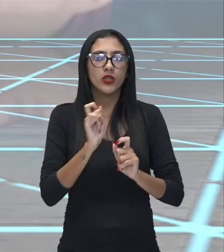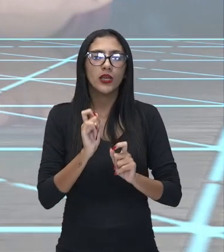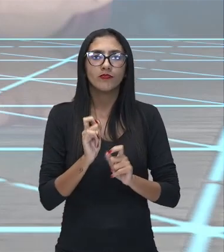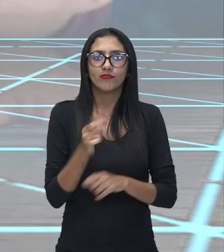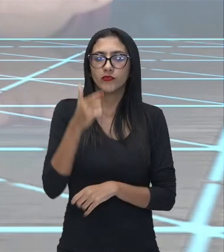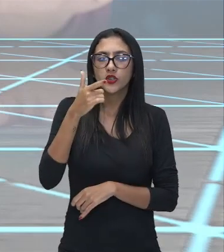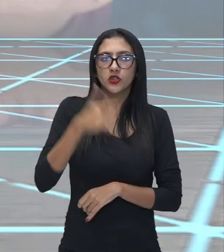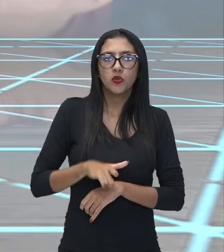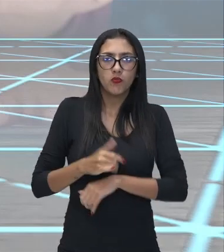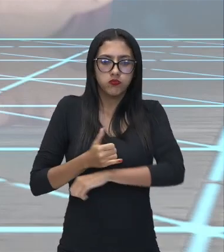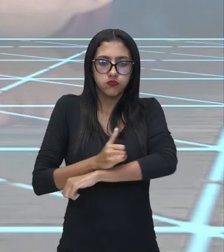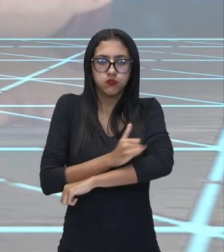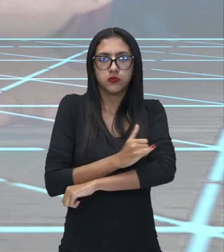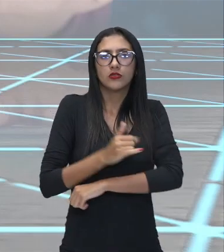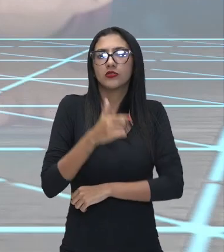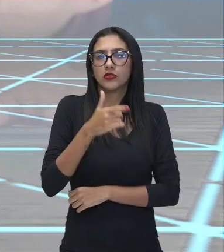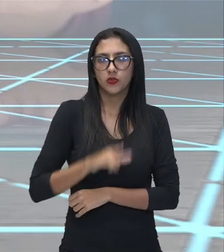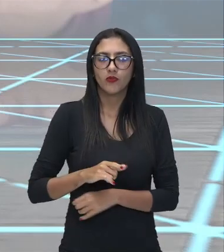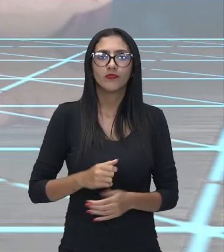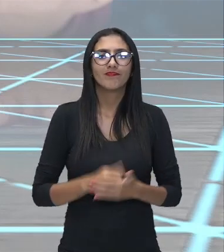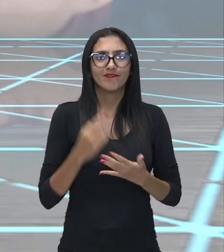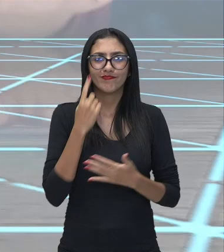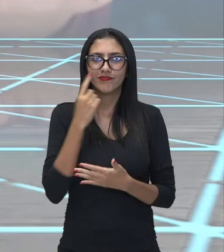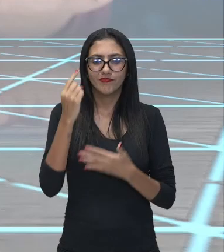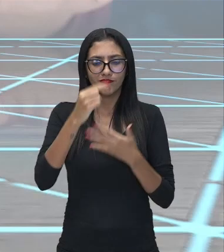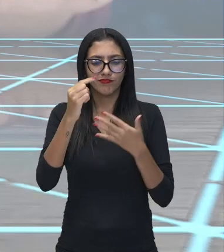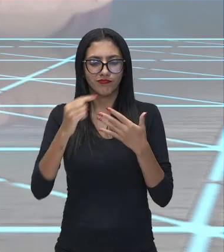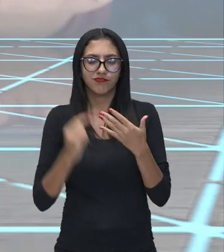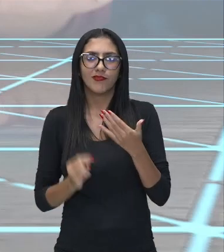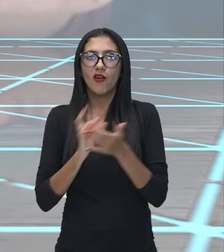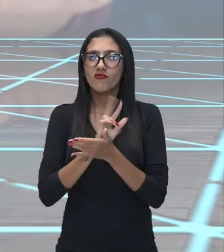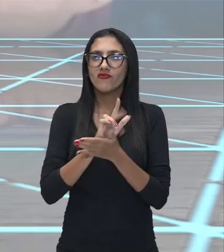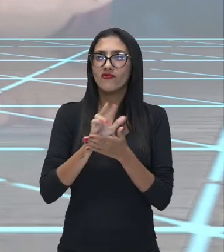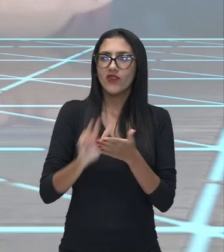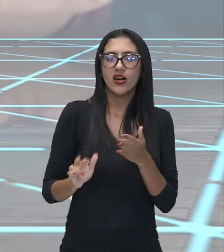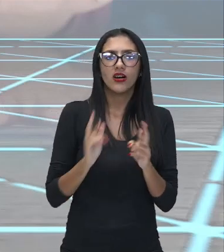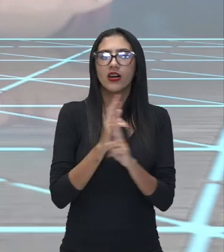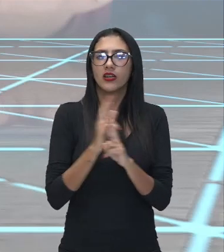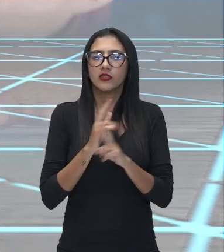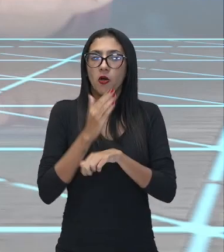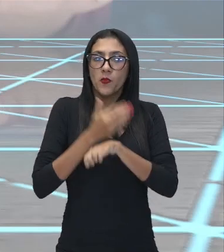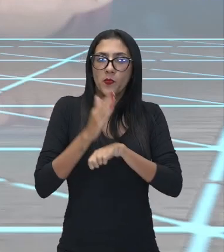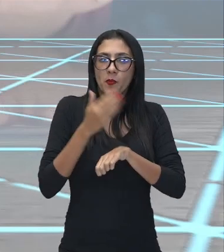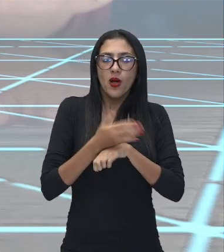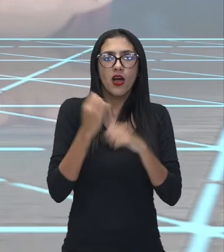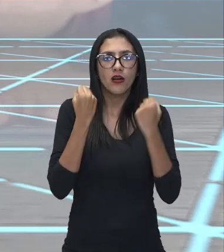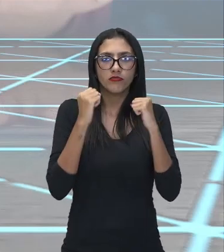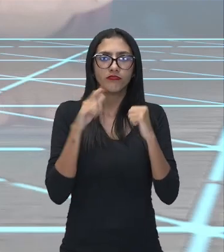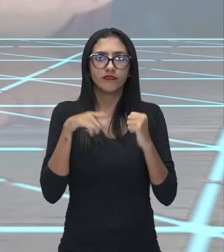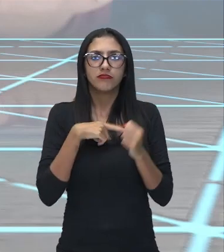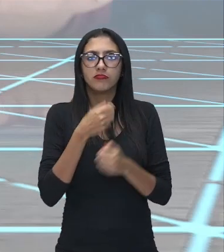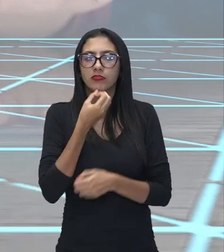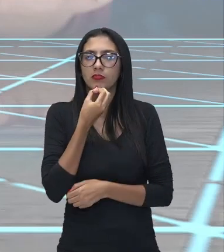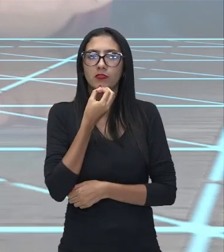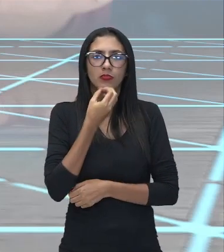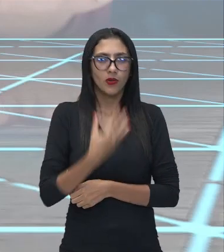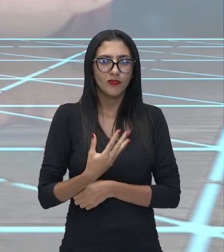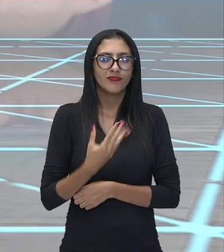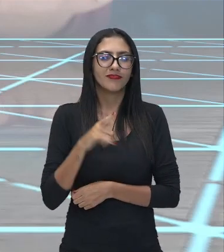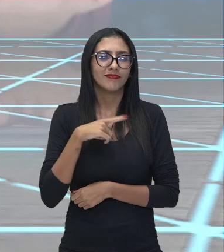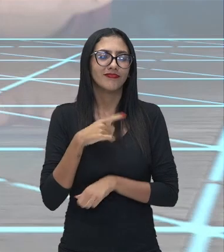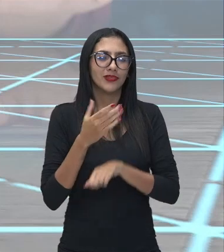peso corporal. Então, olha só os benefícios que a atividade física pode trazer para esse indivíduo que tem essa condição